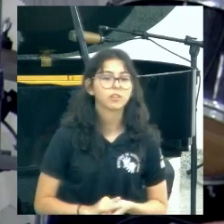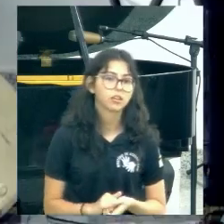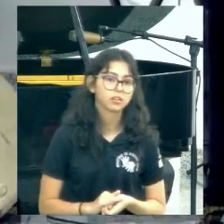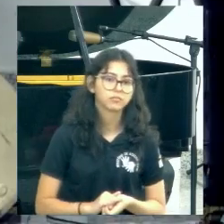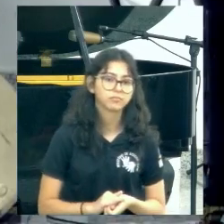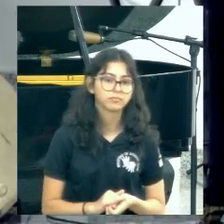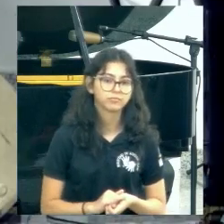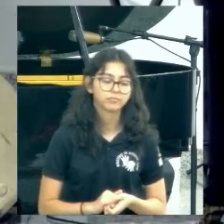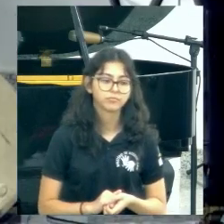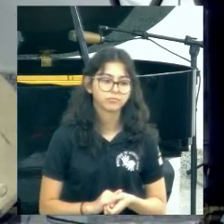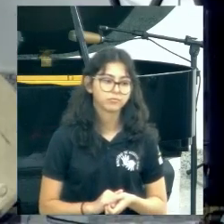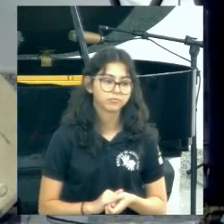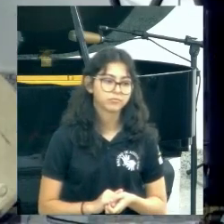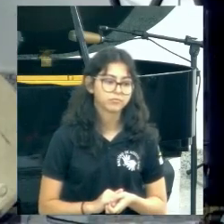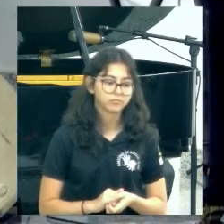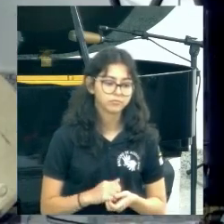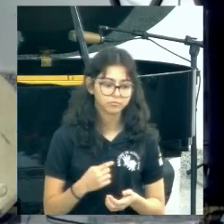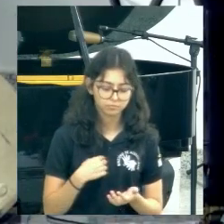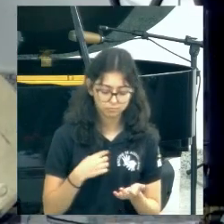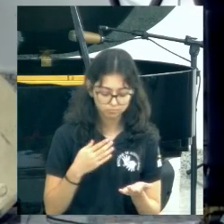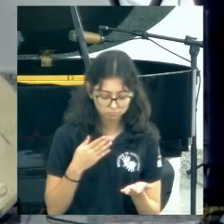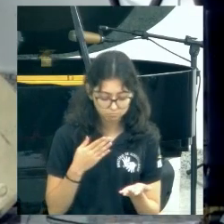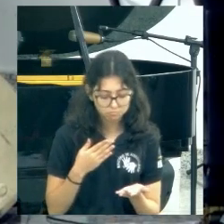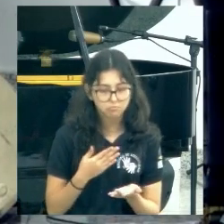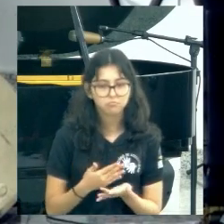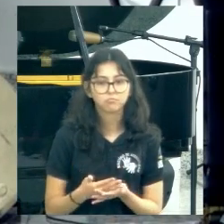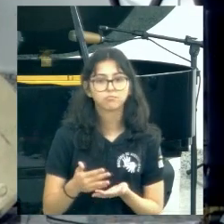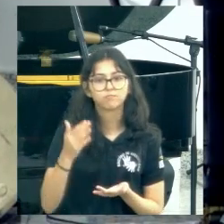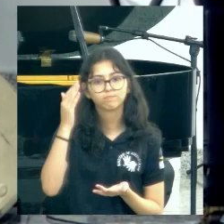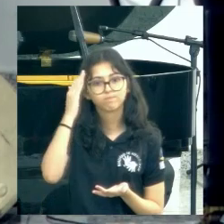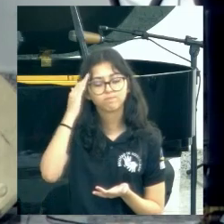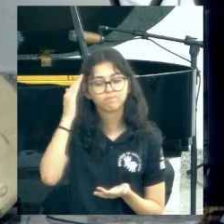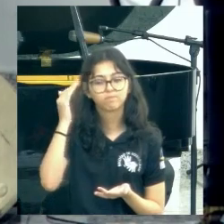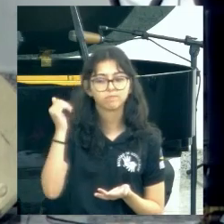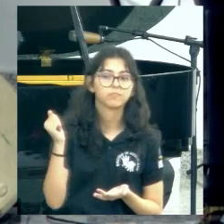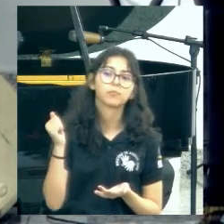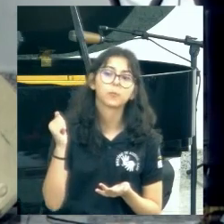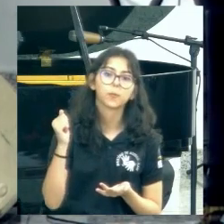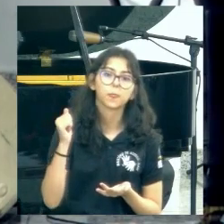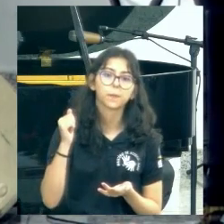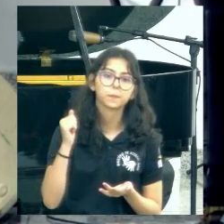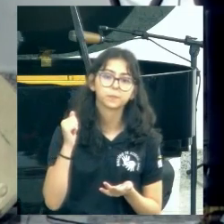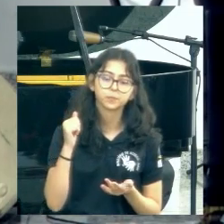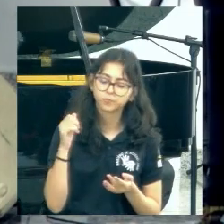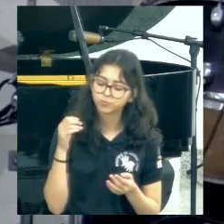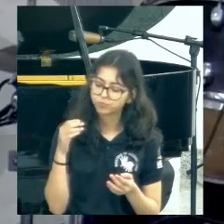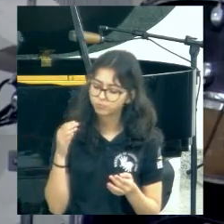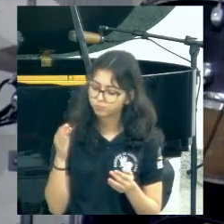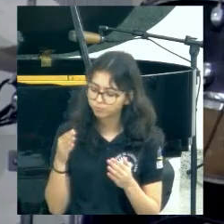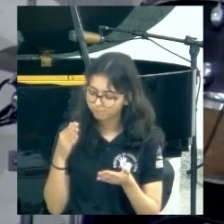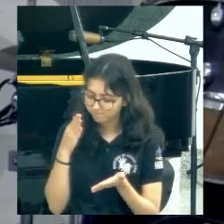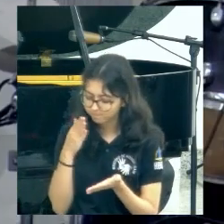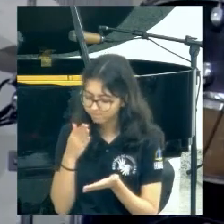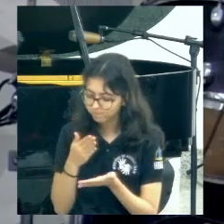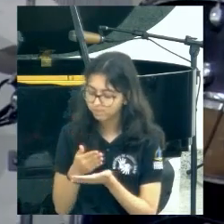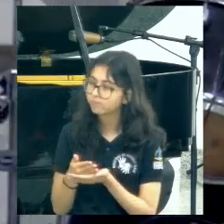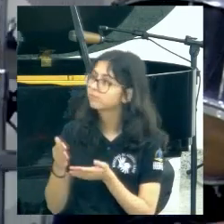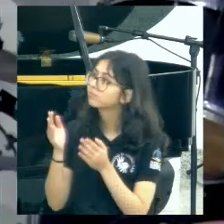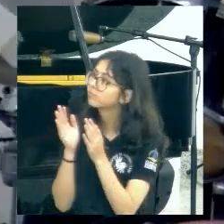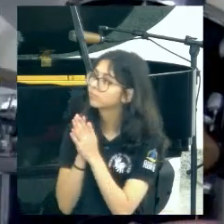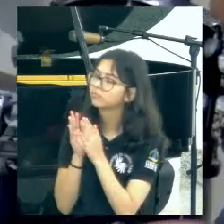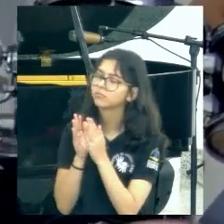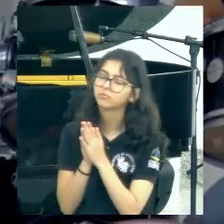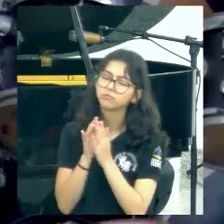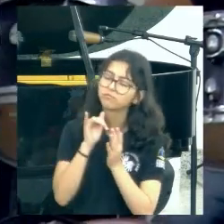Será? Eu continuo a pensar nisso, e a partir daí eu comecei a fazer uma oração, sabe? Eu